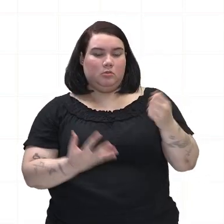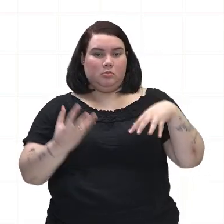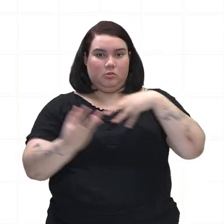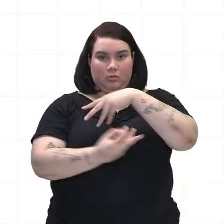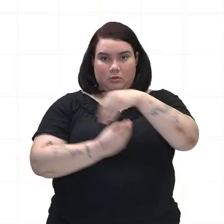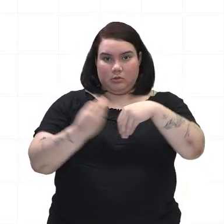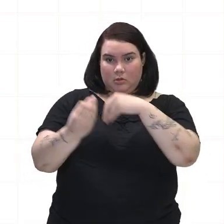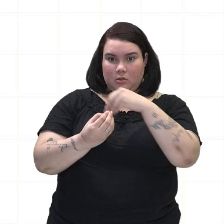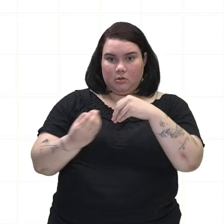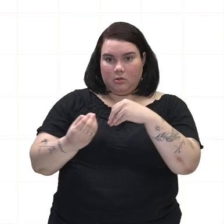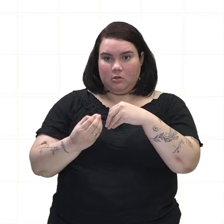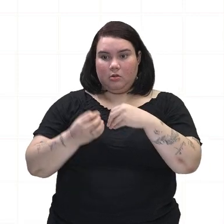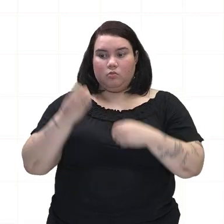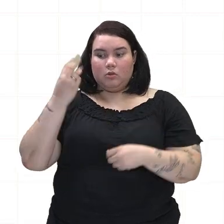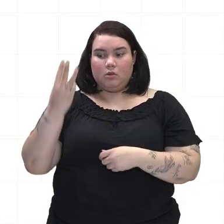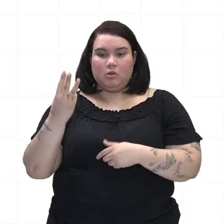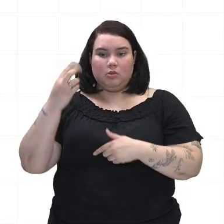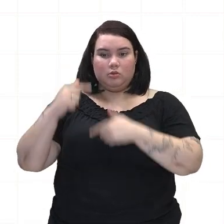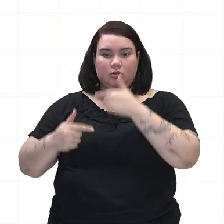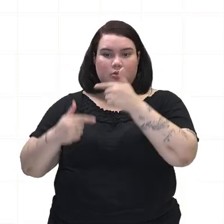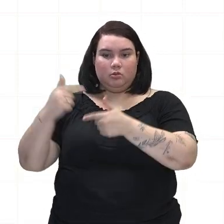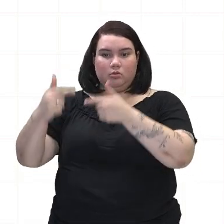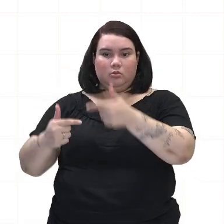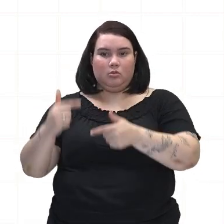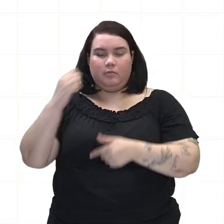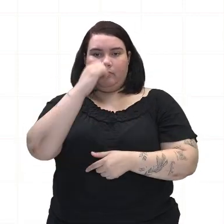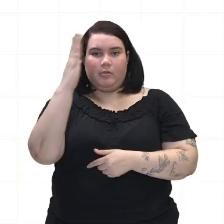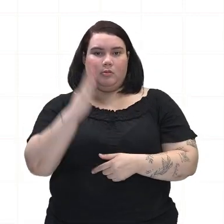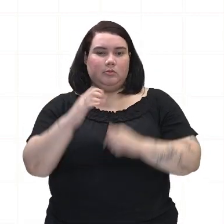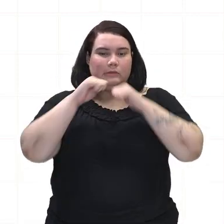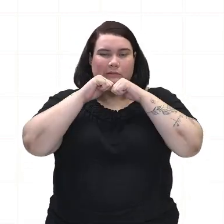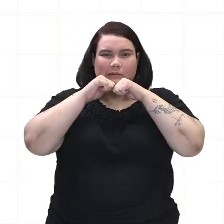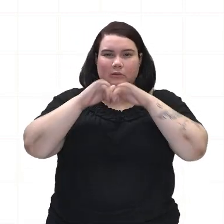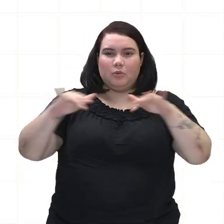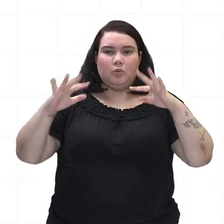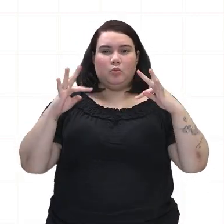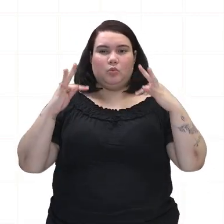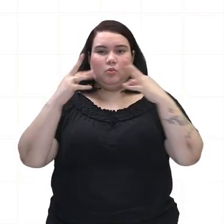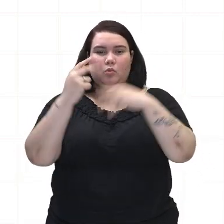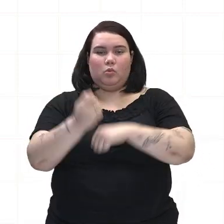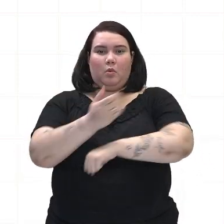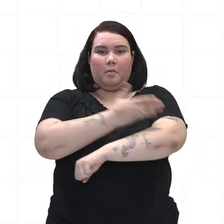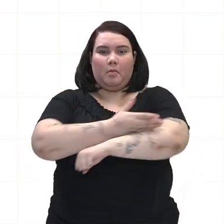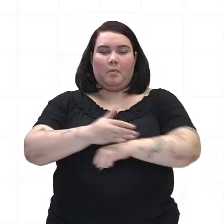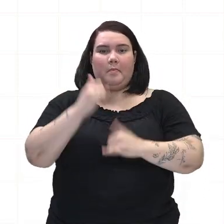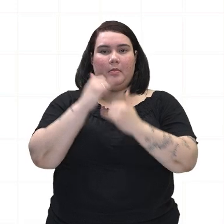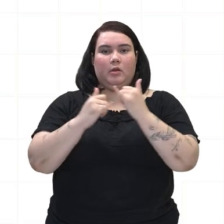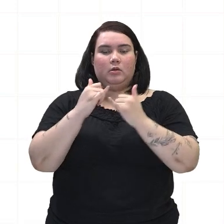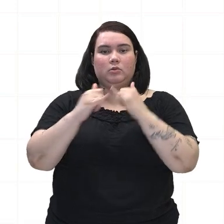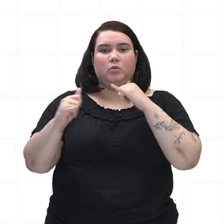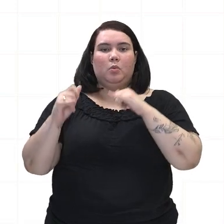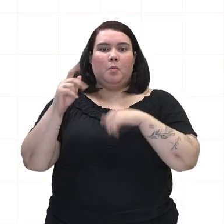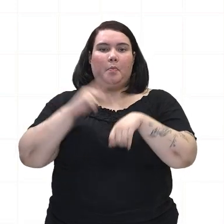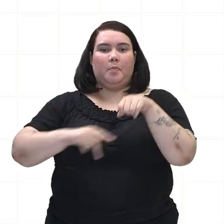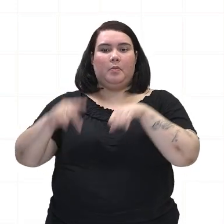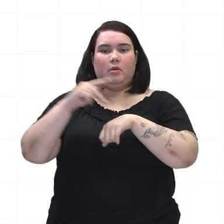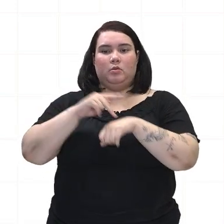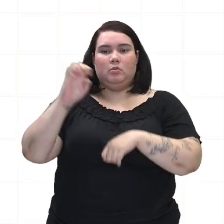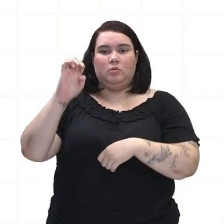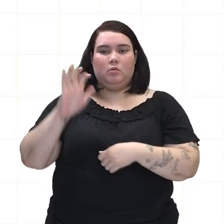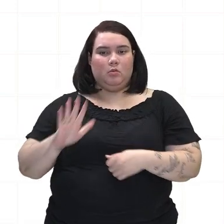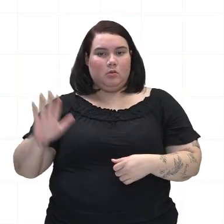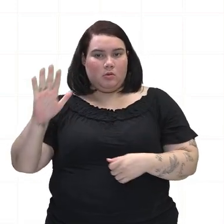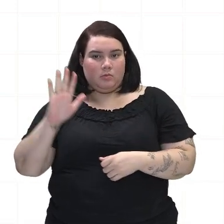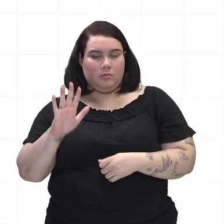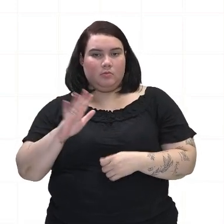em 3 gerações, o Brasil seria um país totalmente branco, semelhante a uma capital europeia. Em apenas 3 gerações,